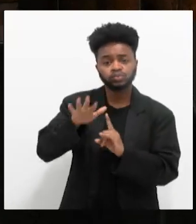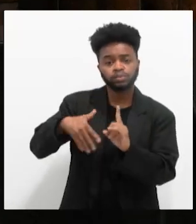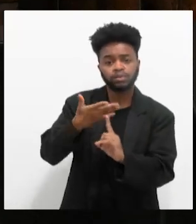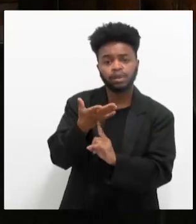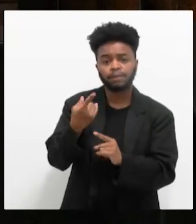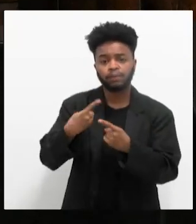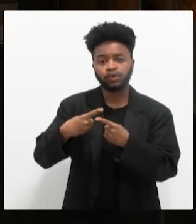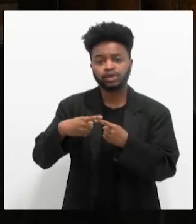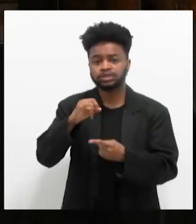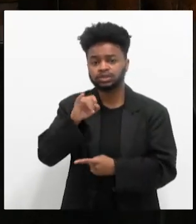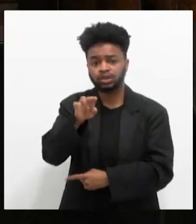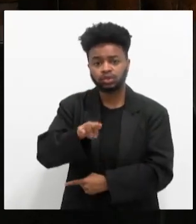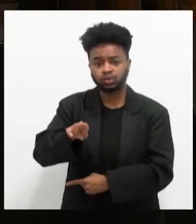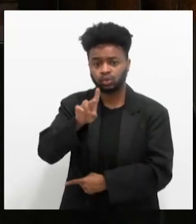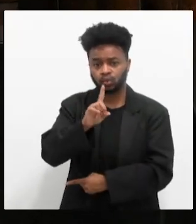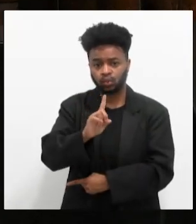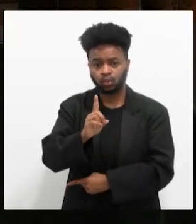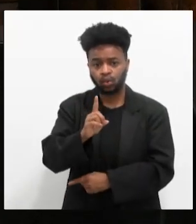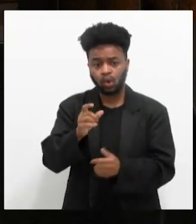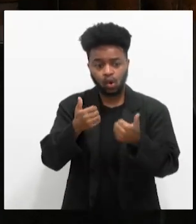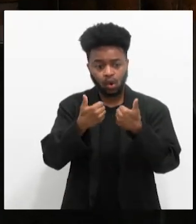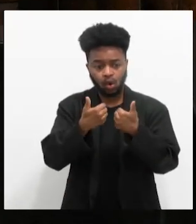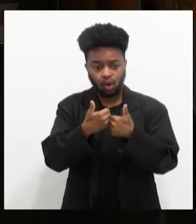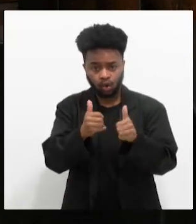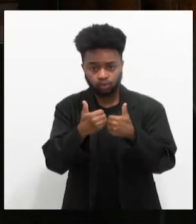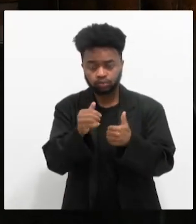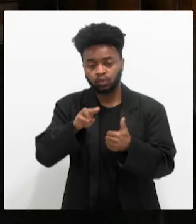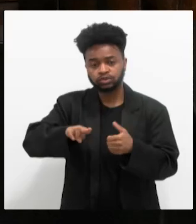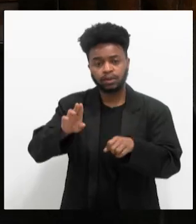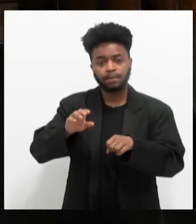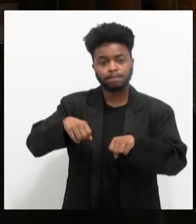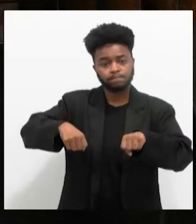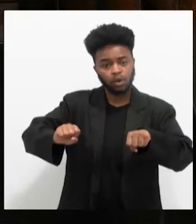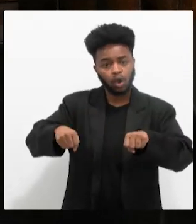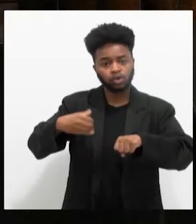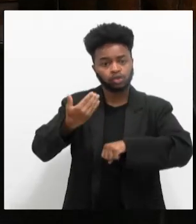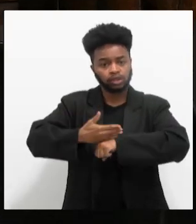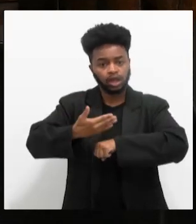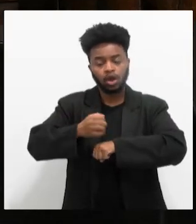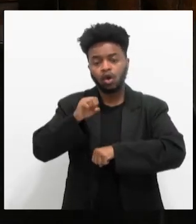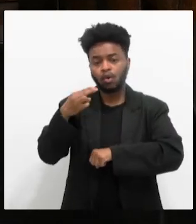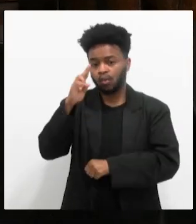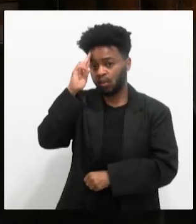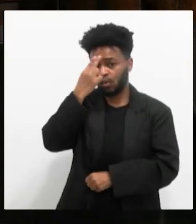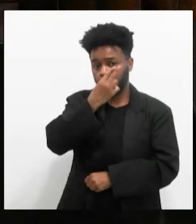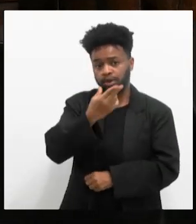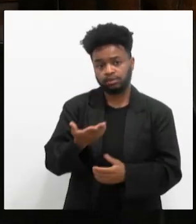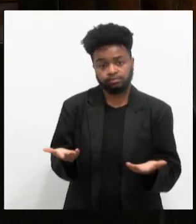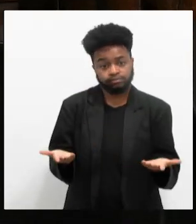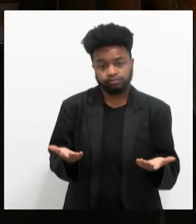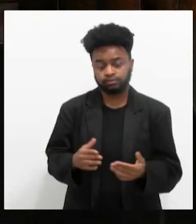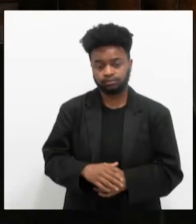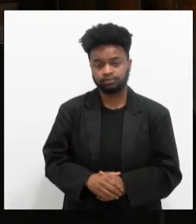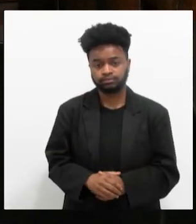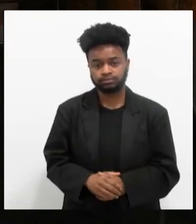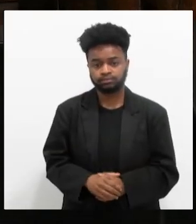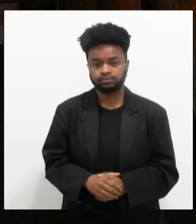anda de ônibus, anda de mototáxi ou anda de Uber.